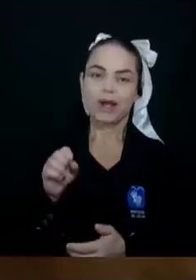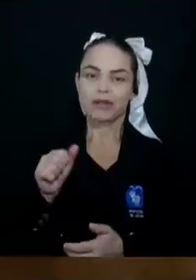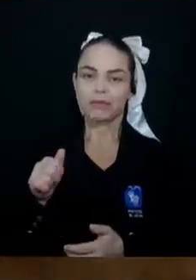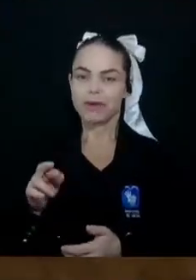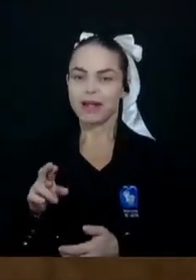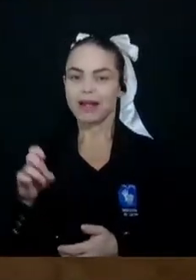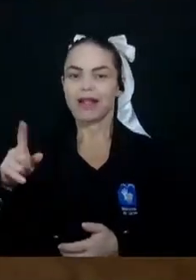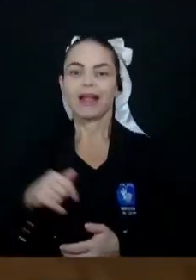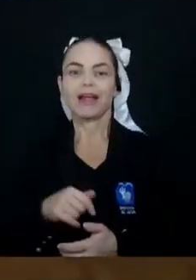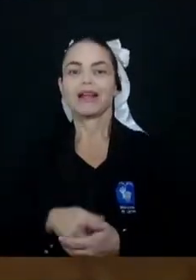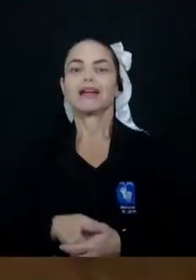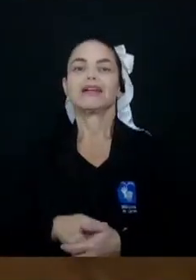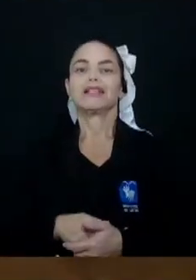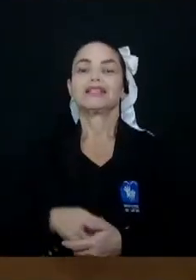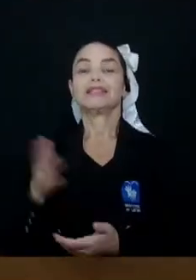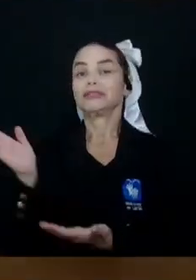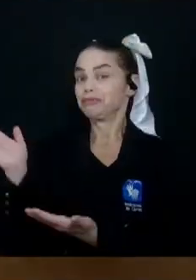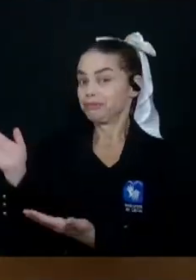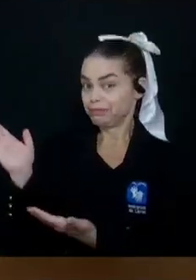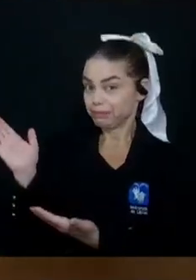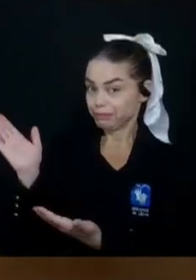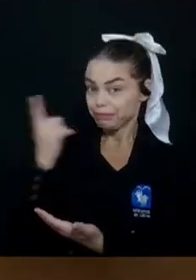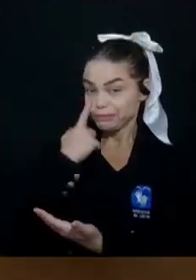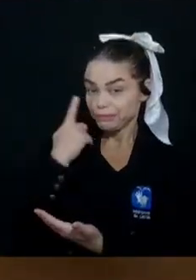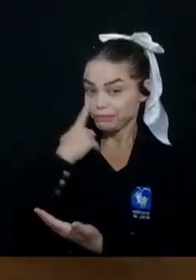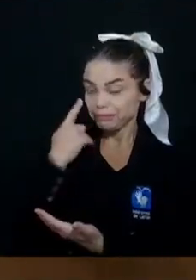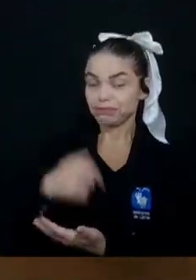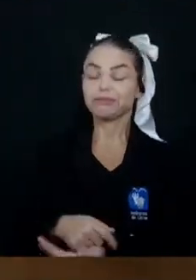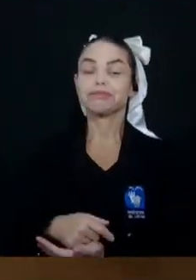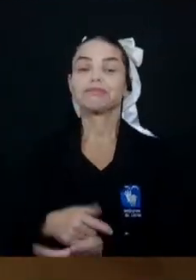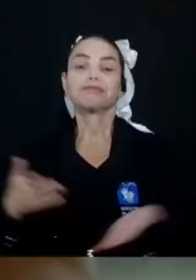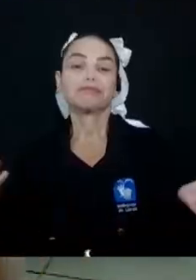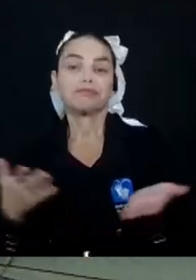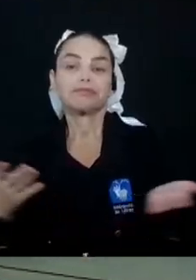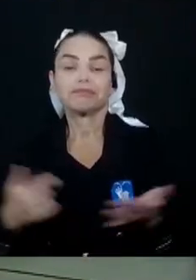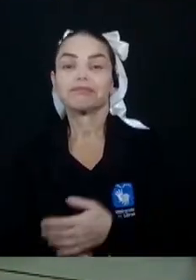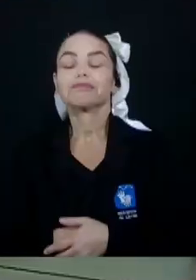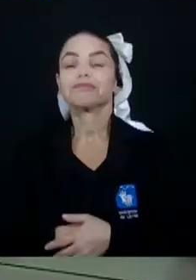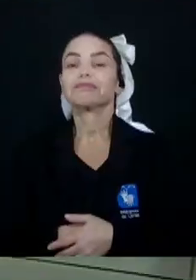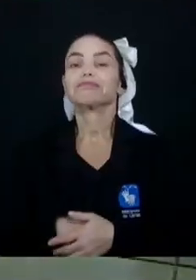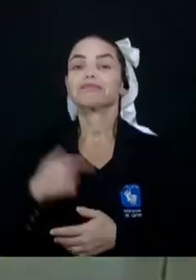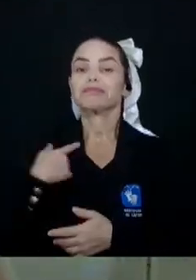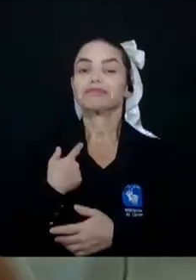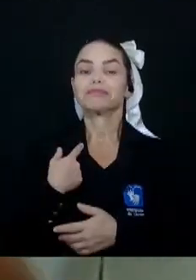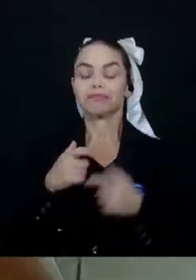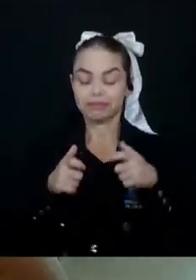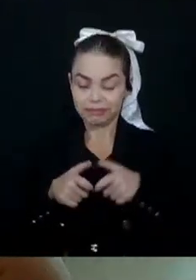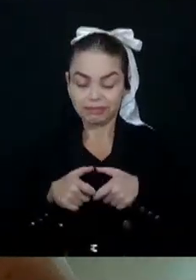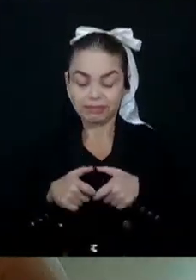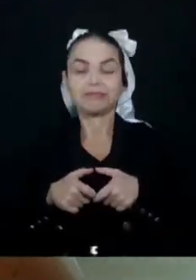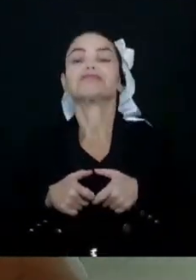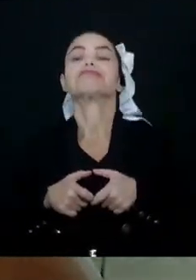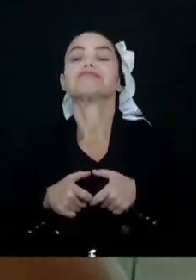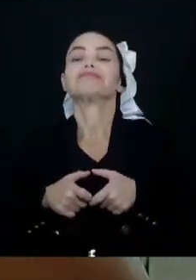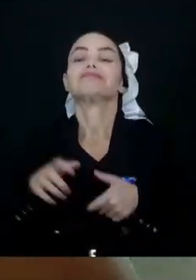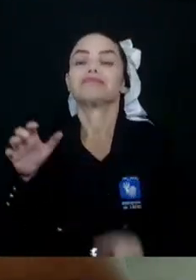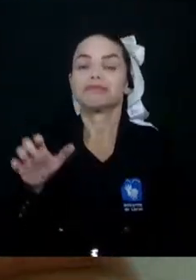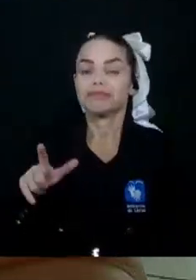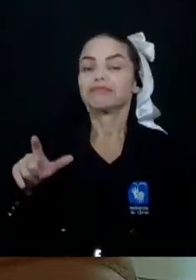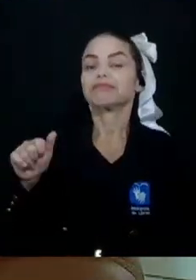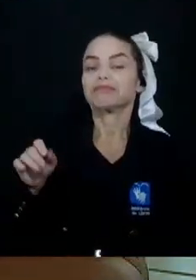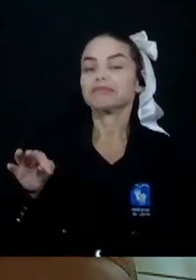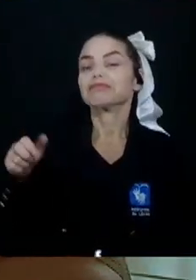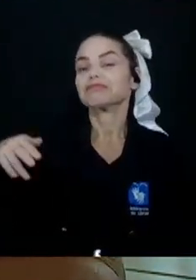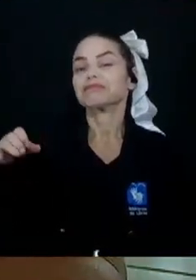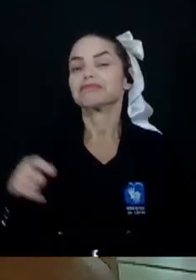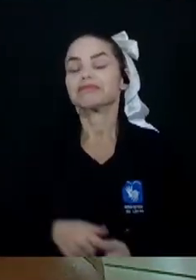a luta de braço. Recentemente ganhou mais uma medalha. Esse é o latino americano Arm Wrestling Super